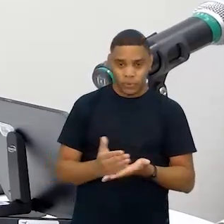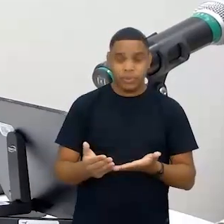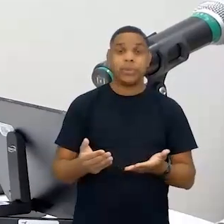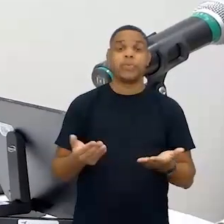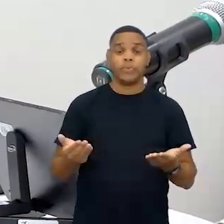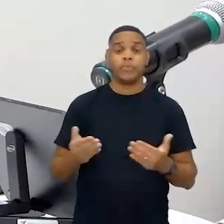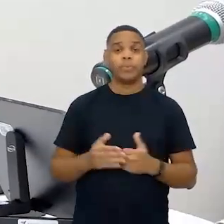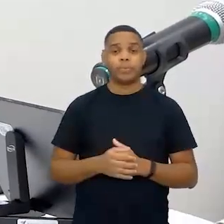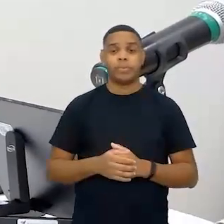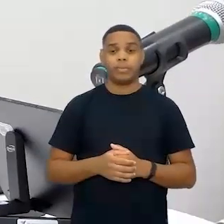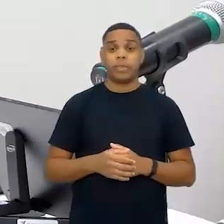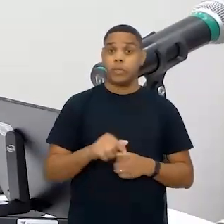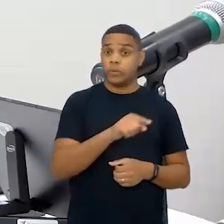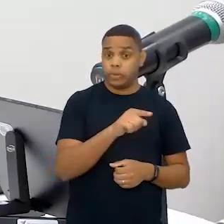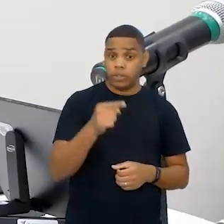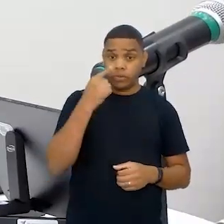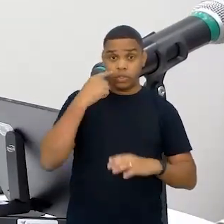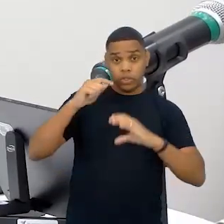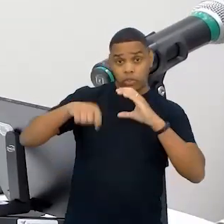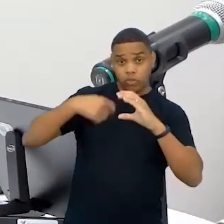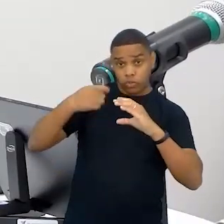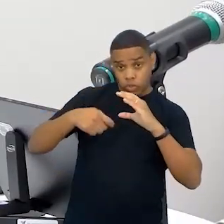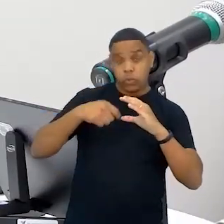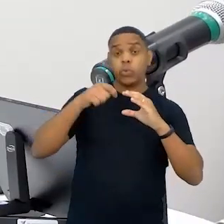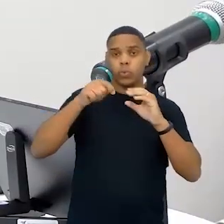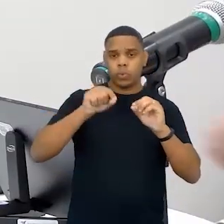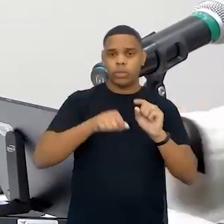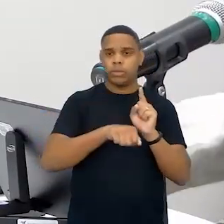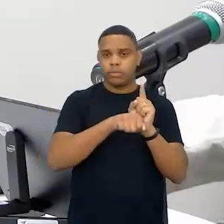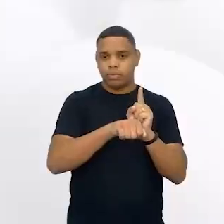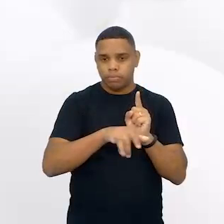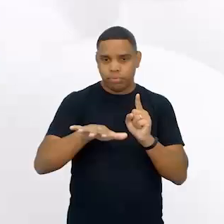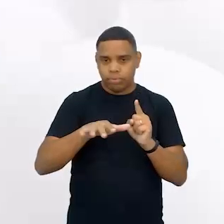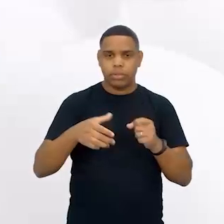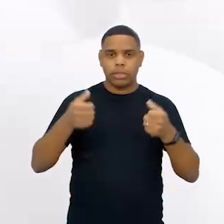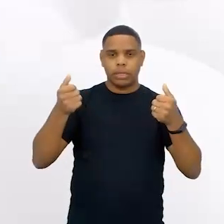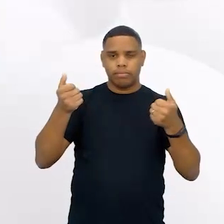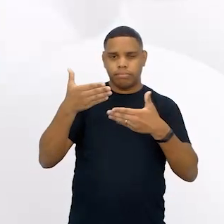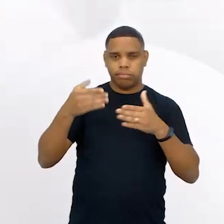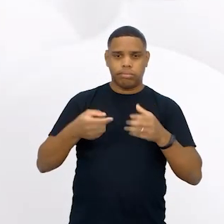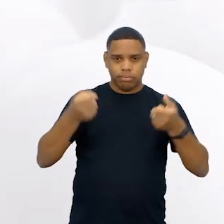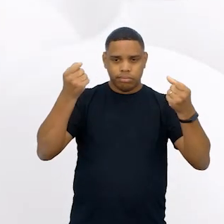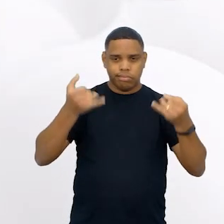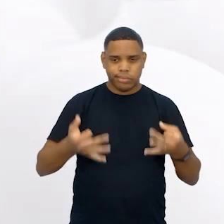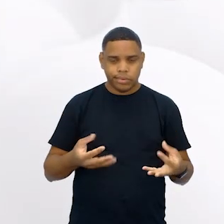professora, vocês viram aí o vídeo do Multiplica e a gente vai passar uns slides aí